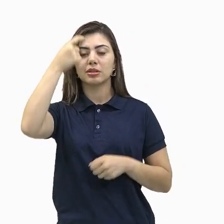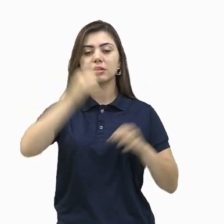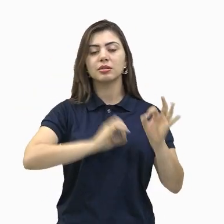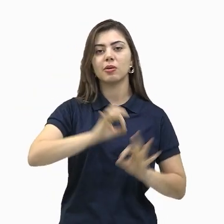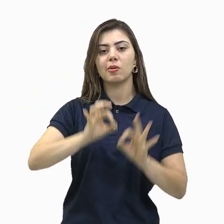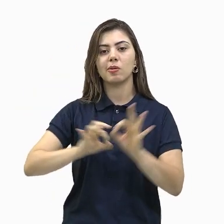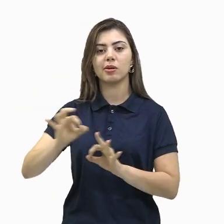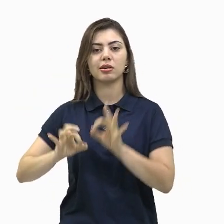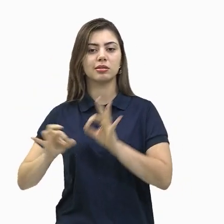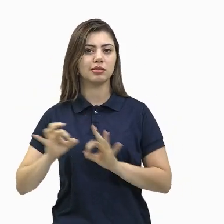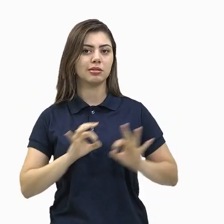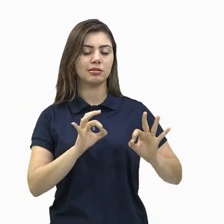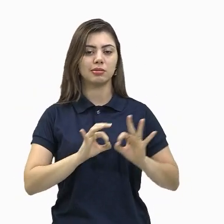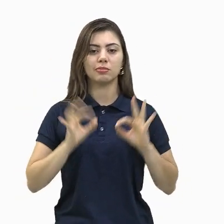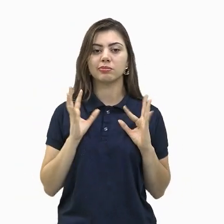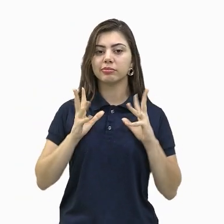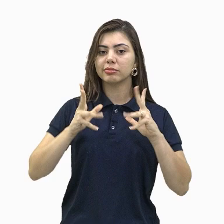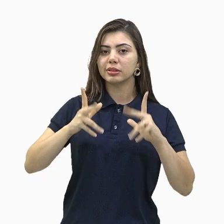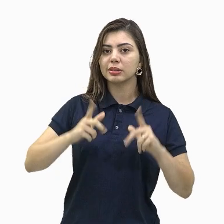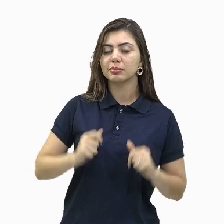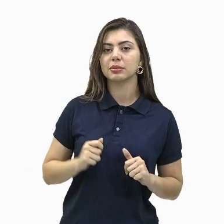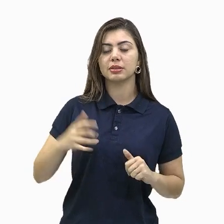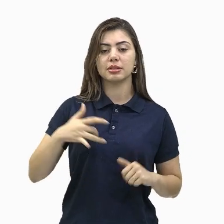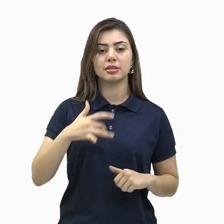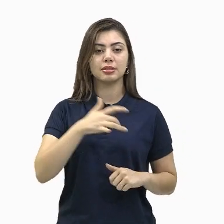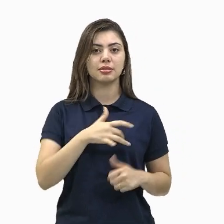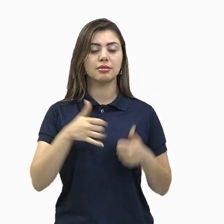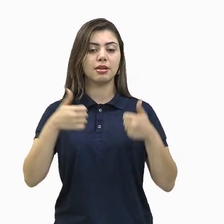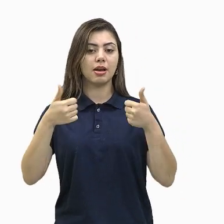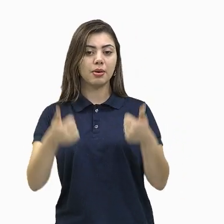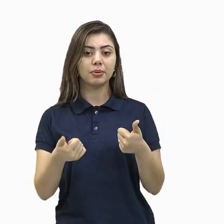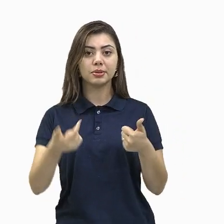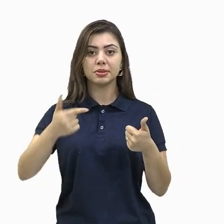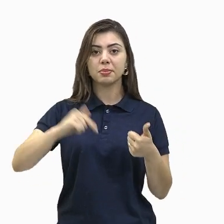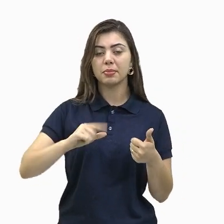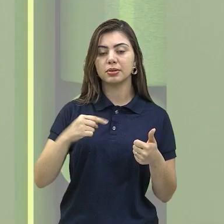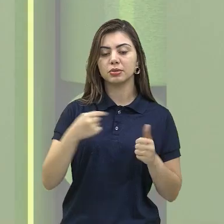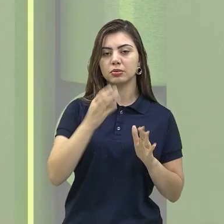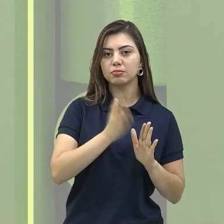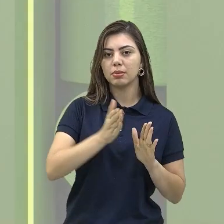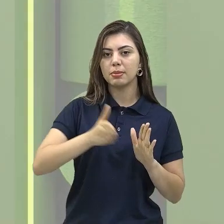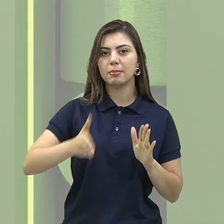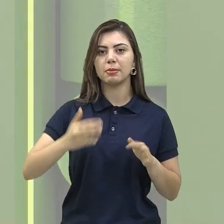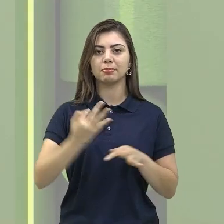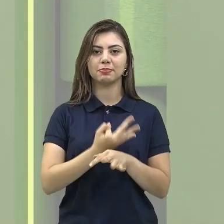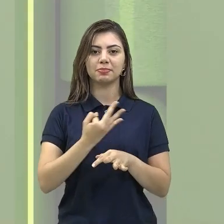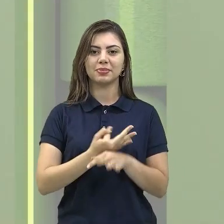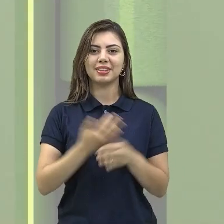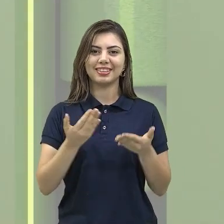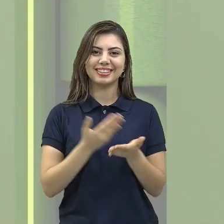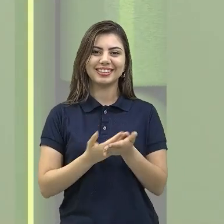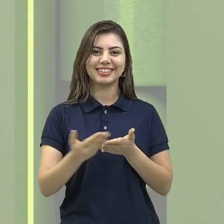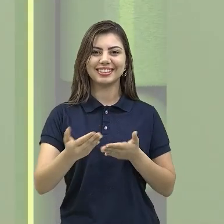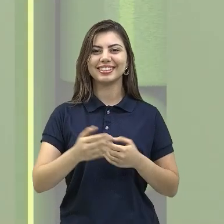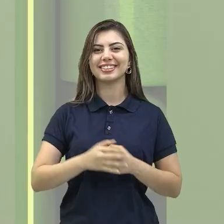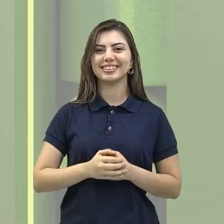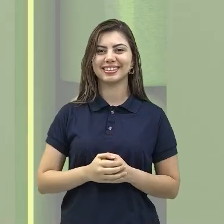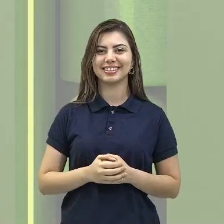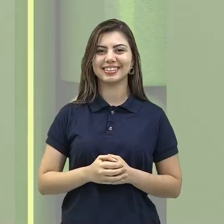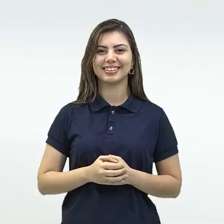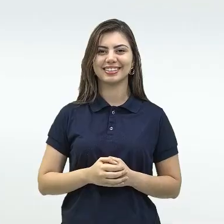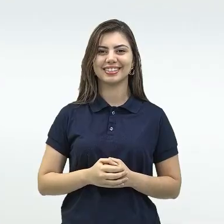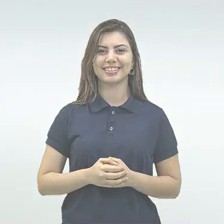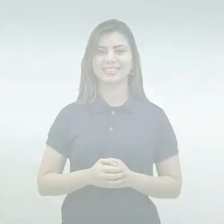organização, senso de limpeza, senso de saúde e senso de autodisciplina. E vamos à nossa aula.